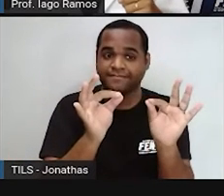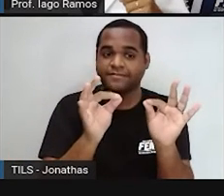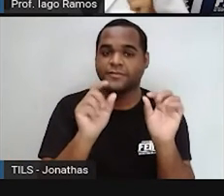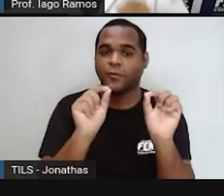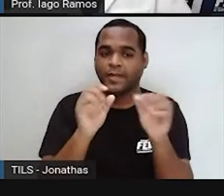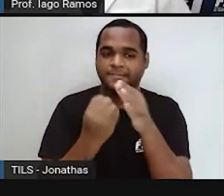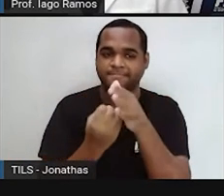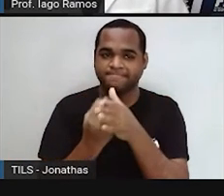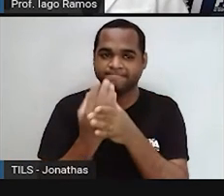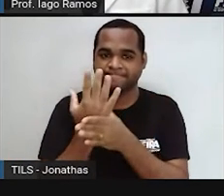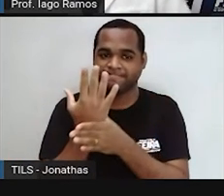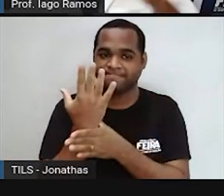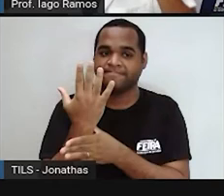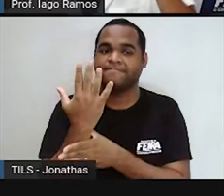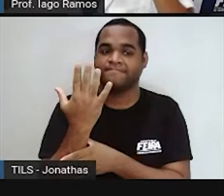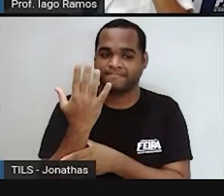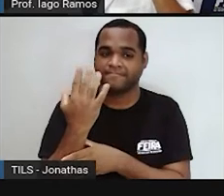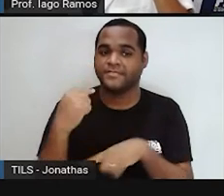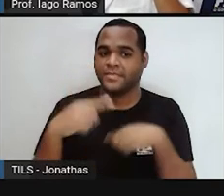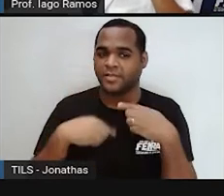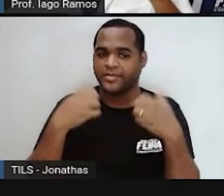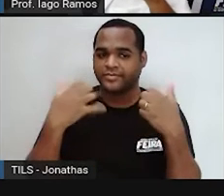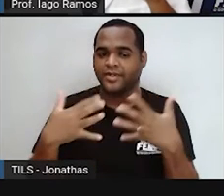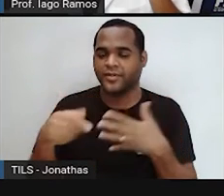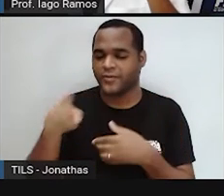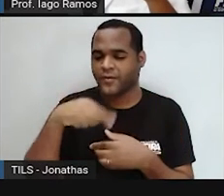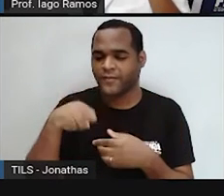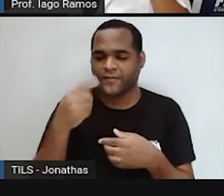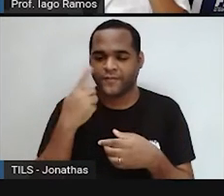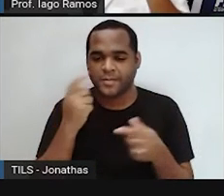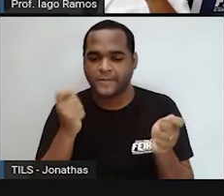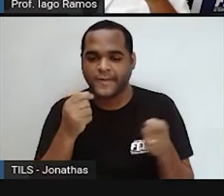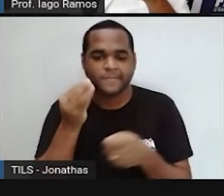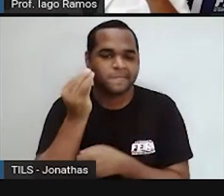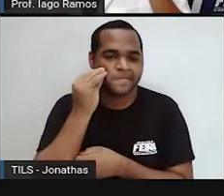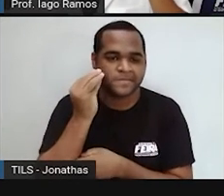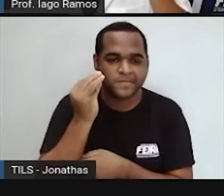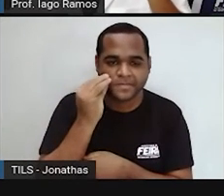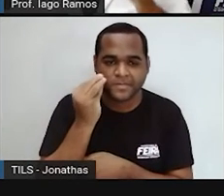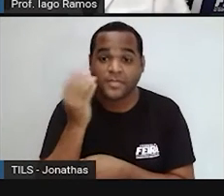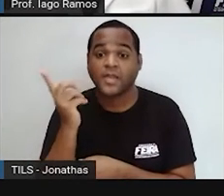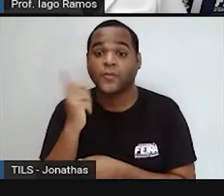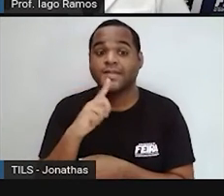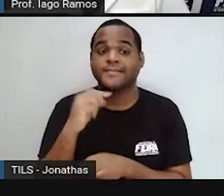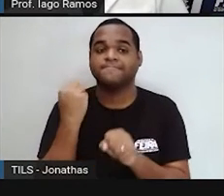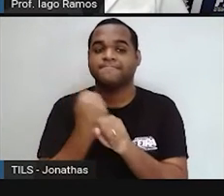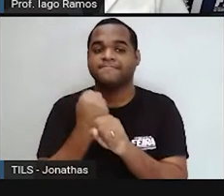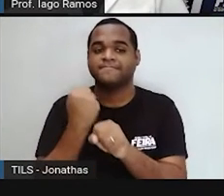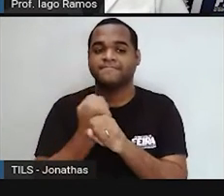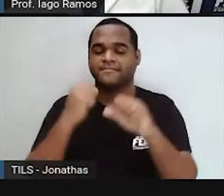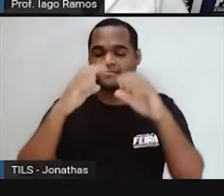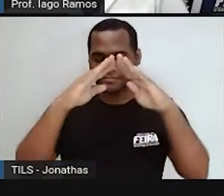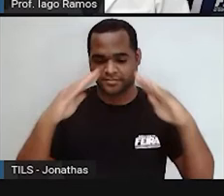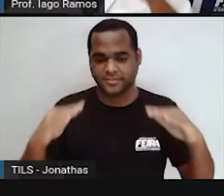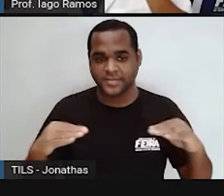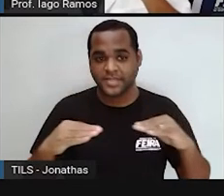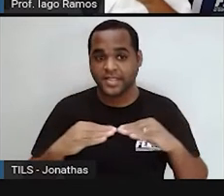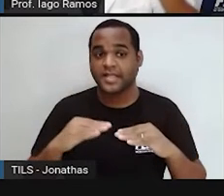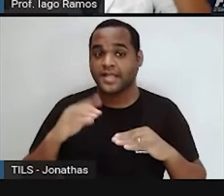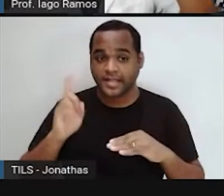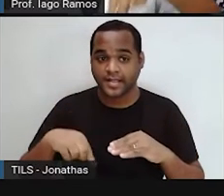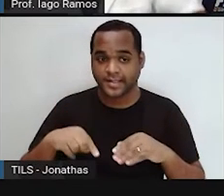que vai aparecer aí ó Oi e a gente vai tentar assim construir essa pirâmide de base quadrada